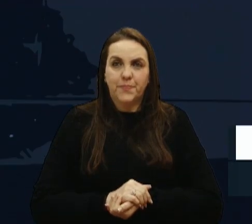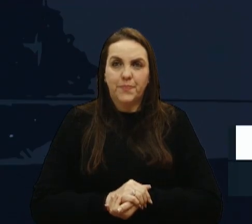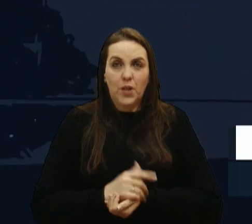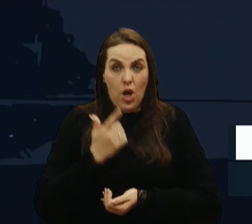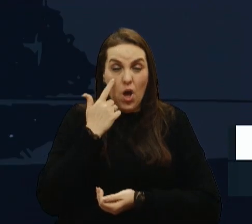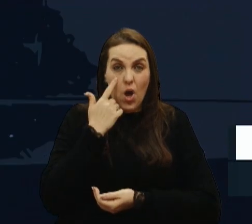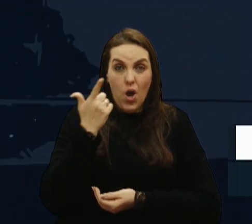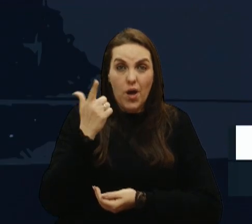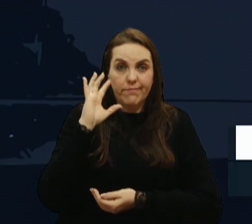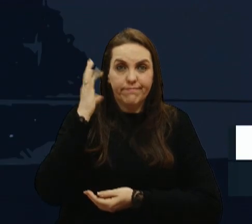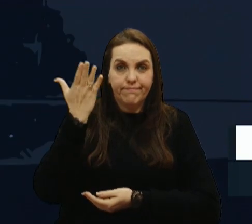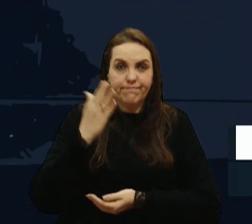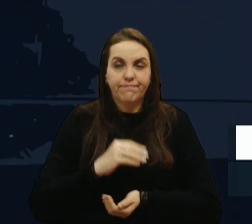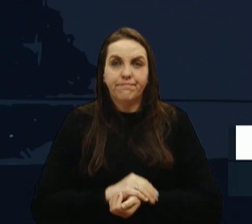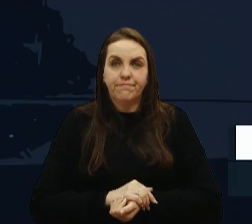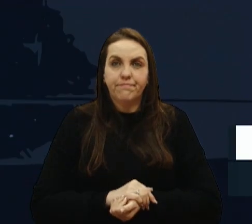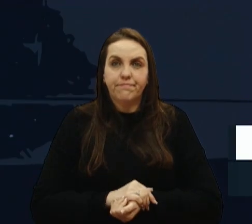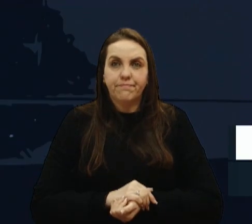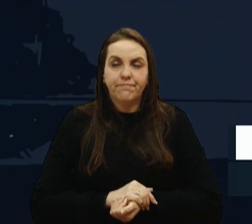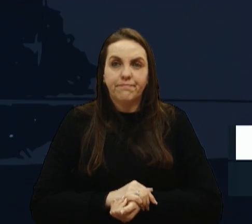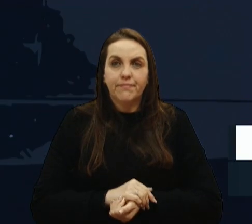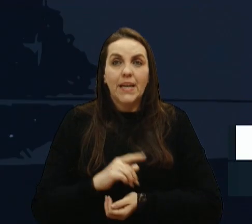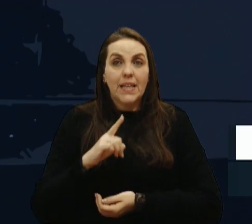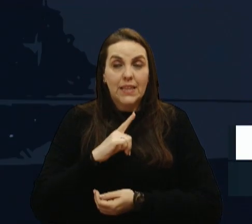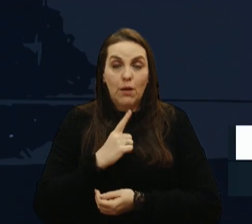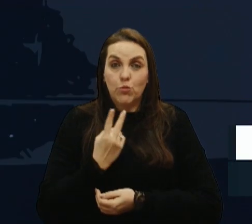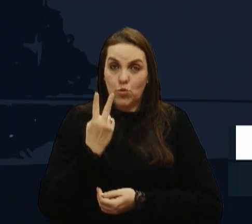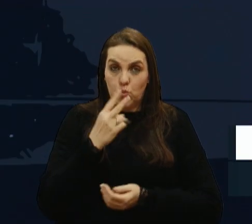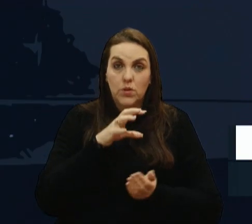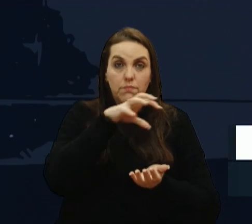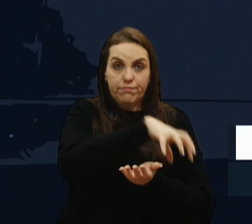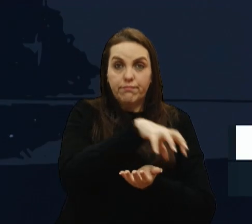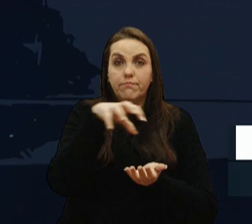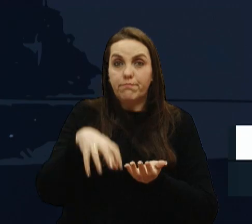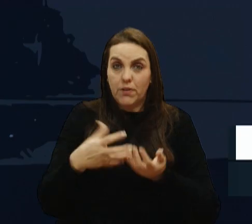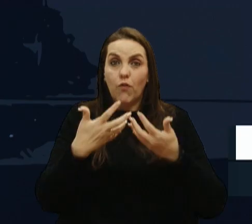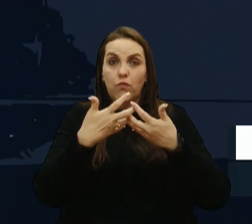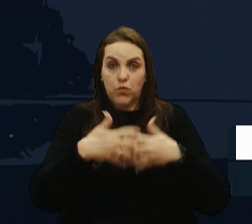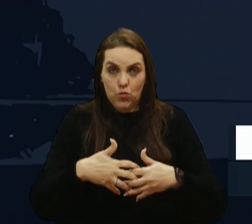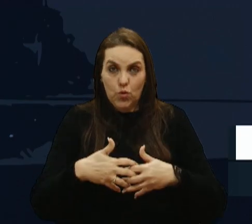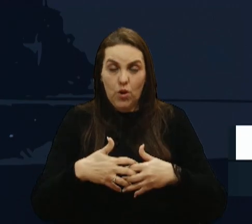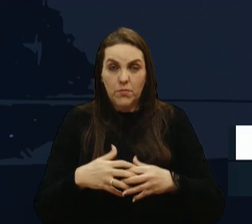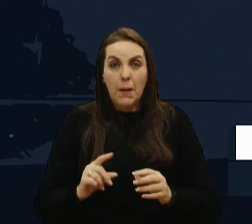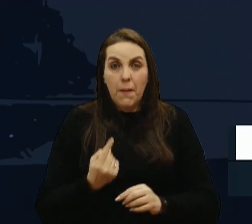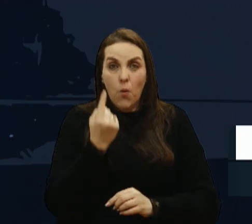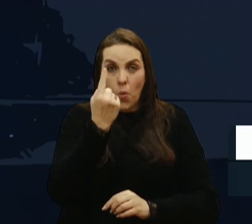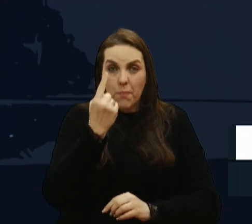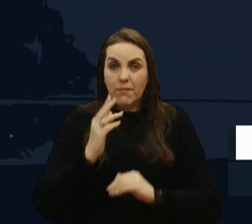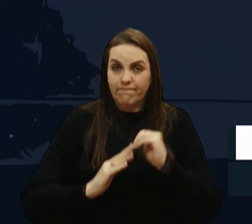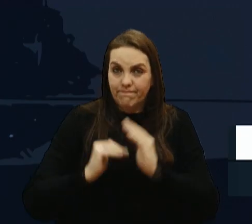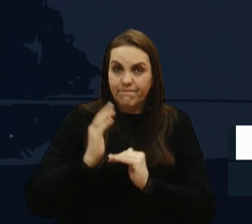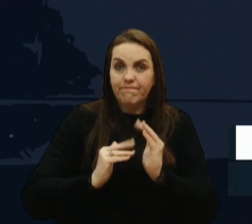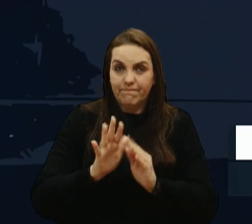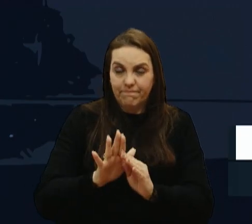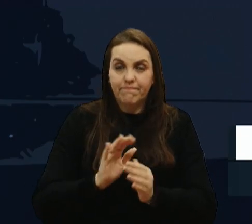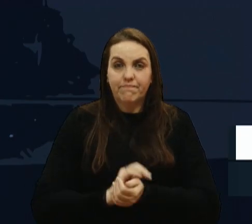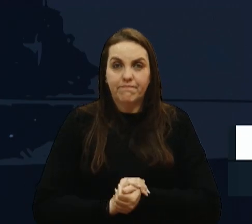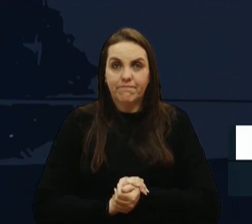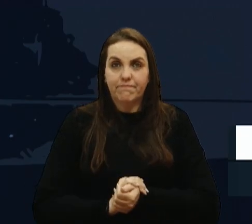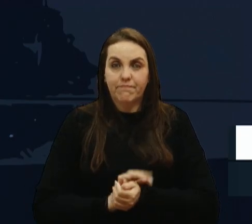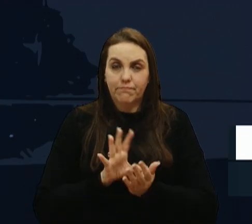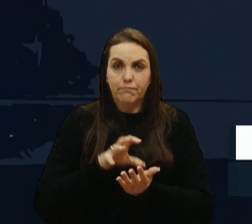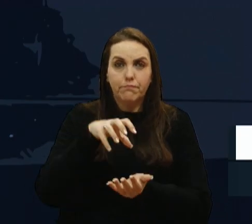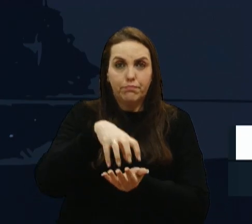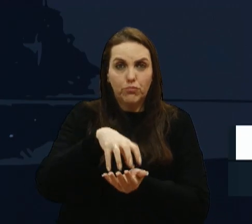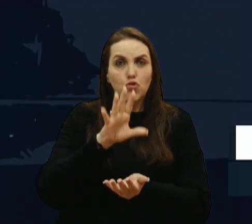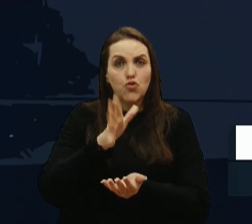olha a situação. Nós temos 2 unidades em funcionamento e uma em implantação. Mas essa implantação já tem a